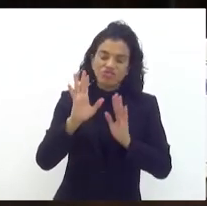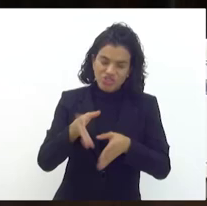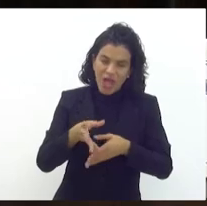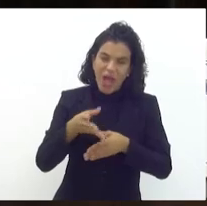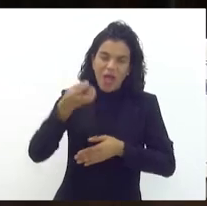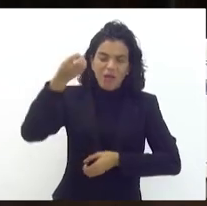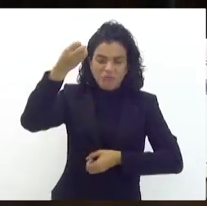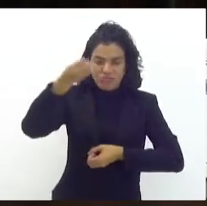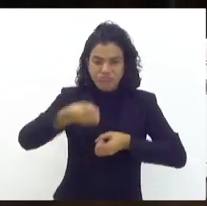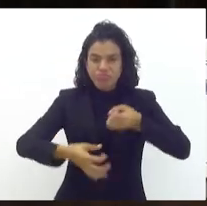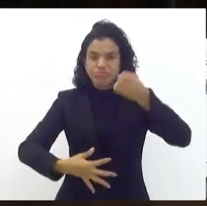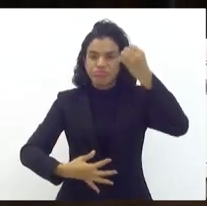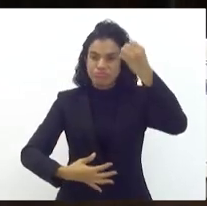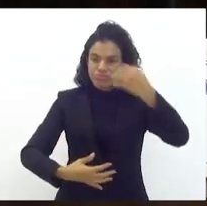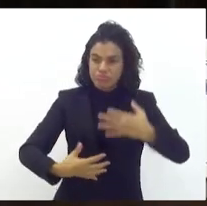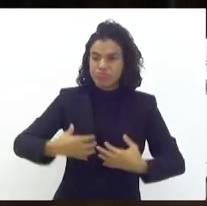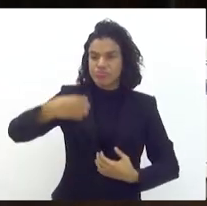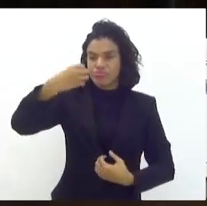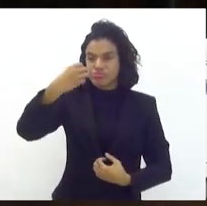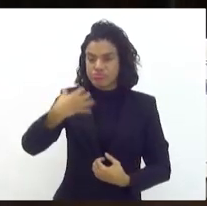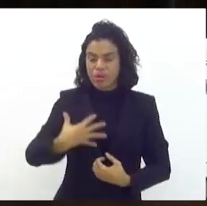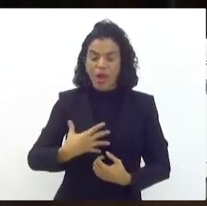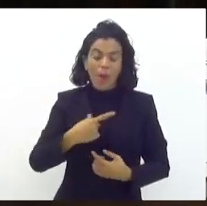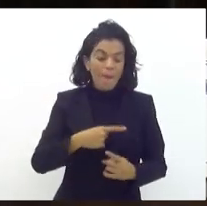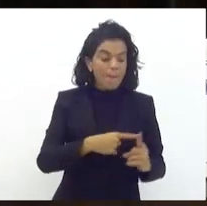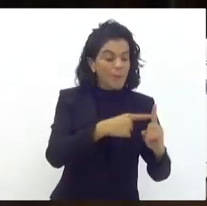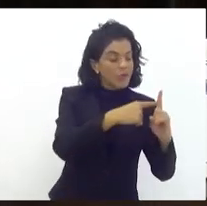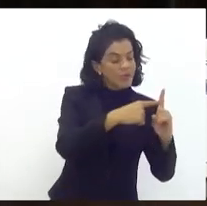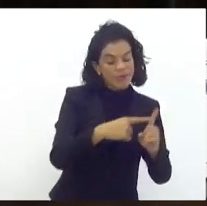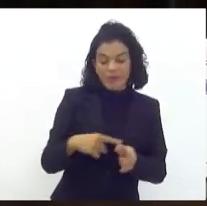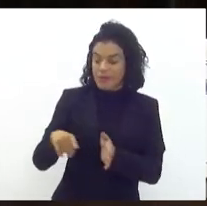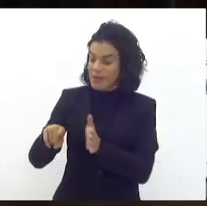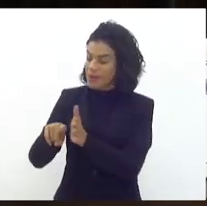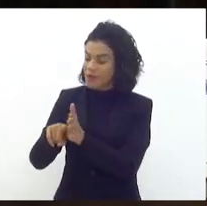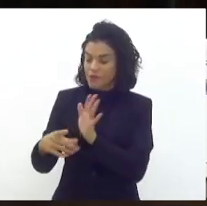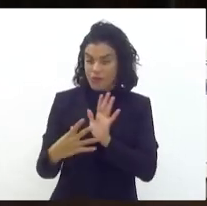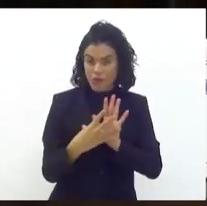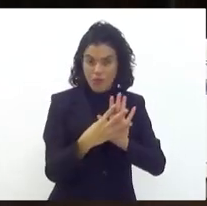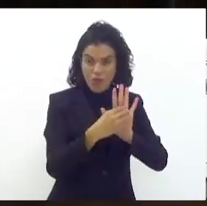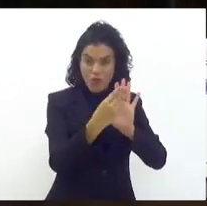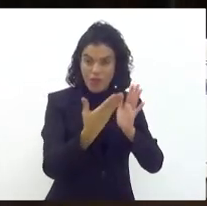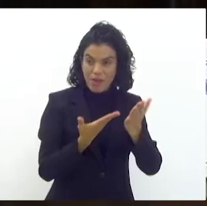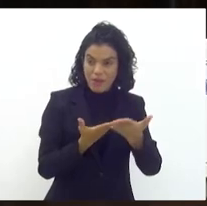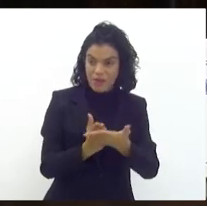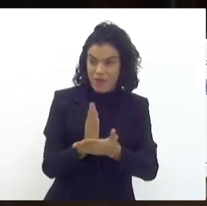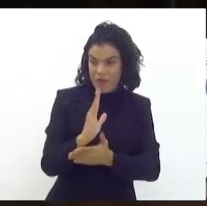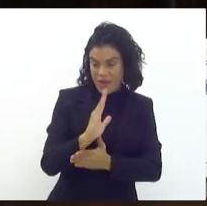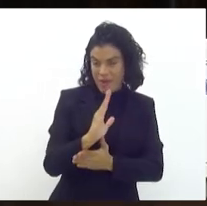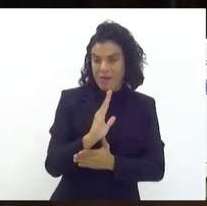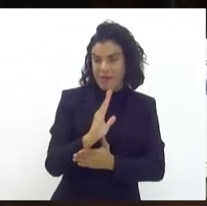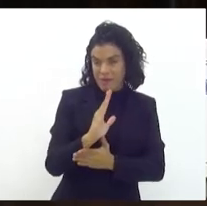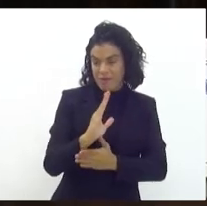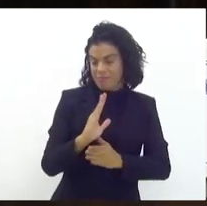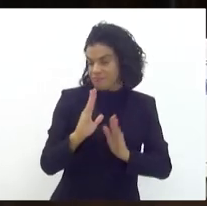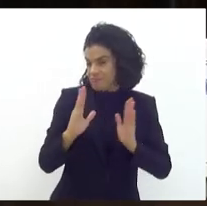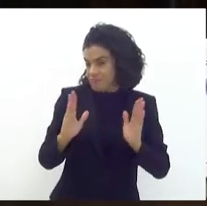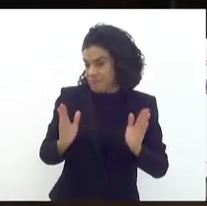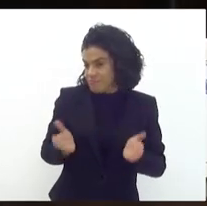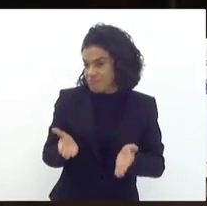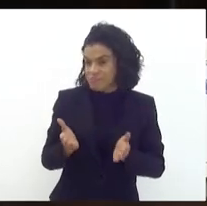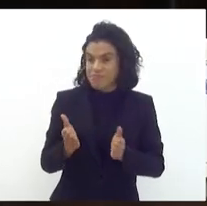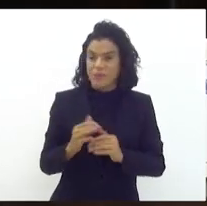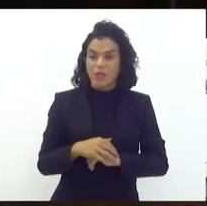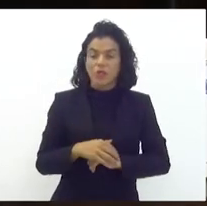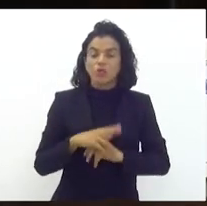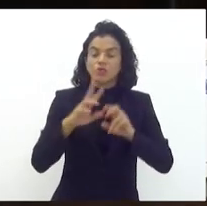as vantagens e desvantagens do modelo que foi aprovado a questão